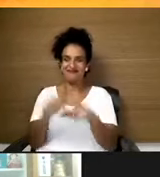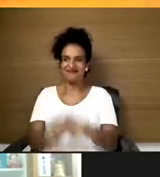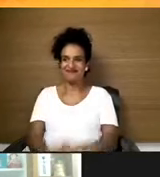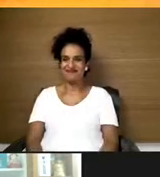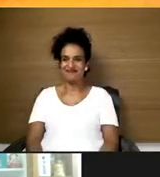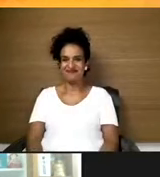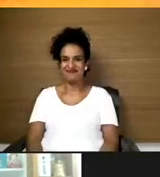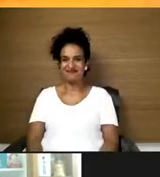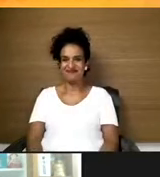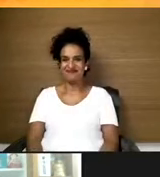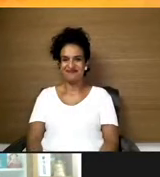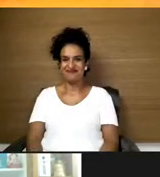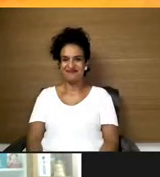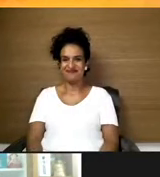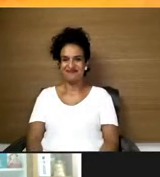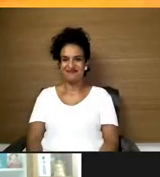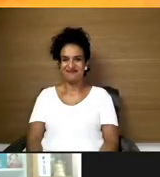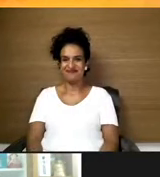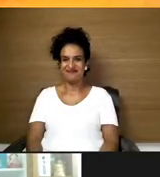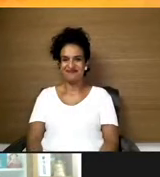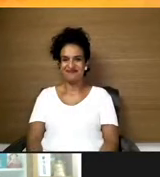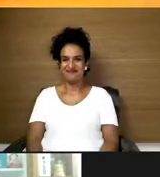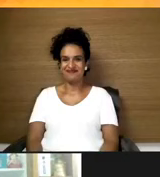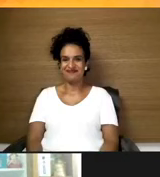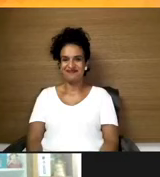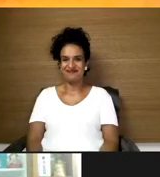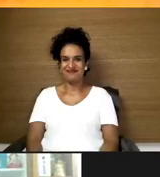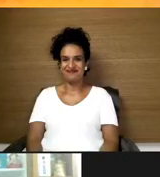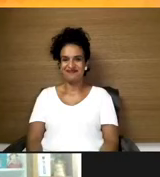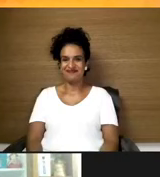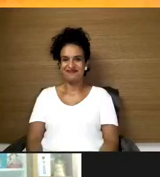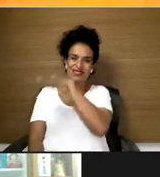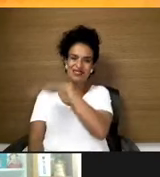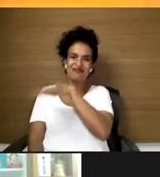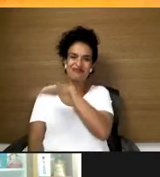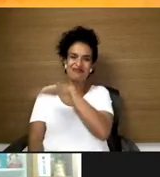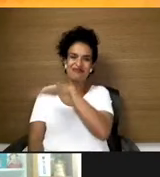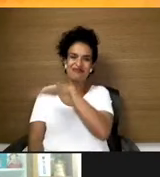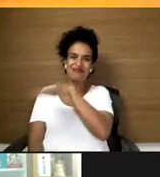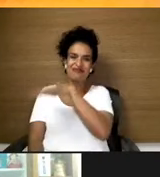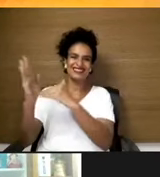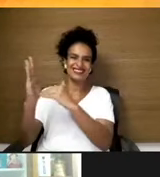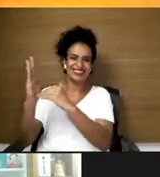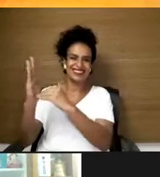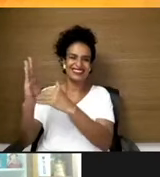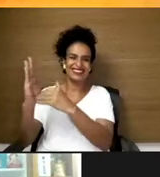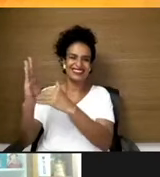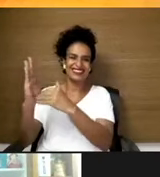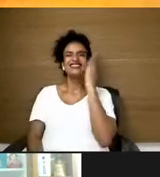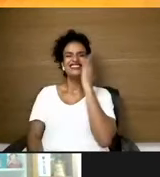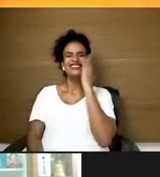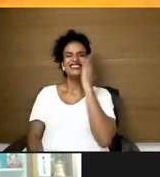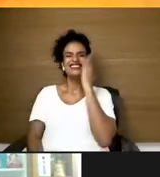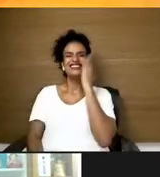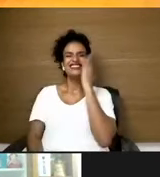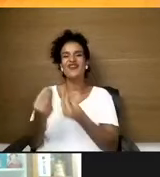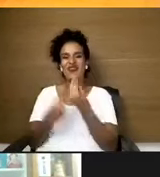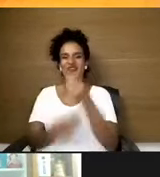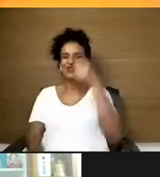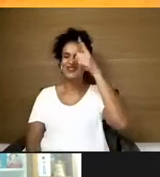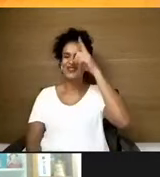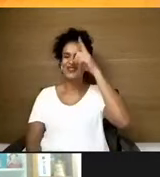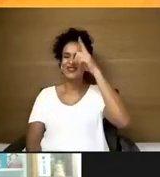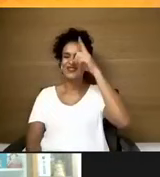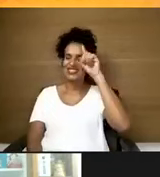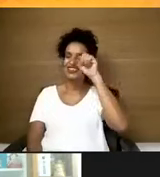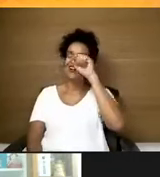conviveu nesses espaços de maneira ali, legislativa, ali, muito sabendo como é que funciona de fato ali a história